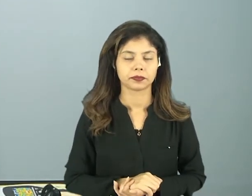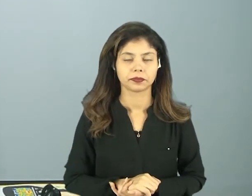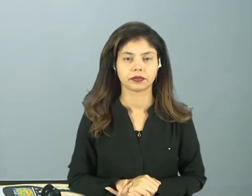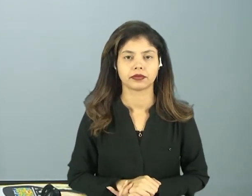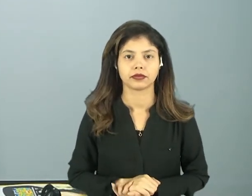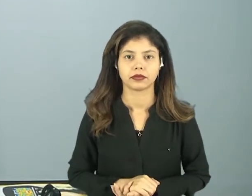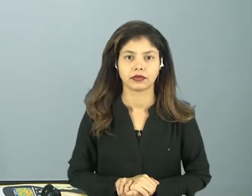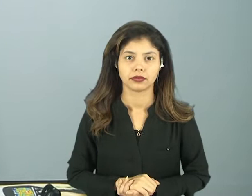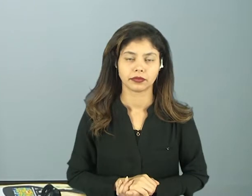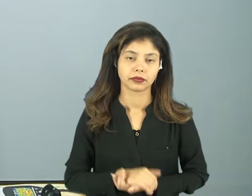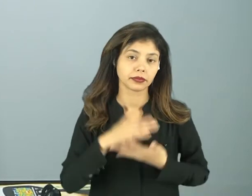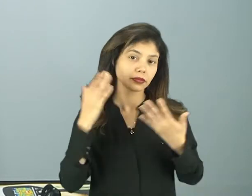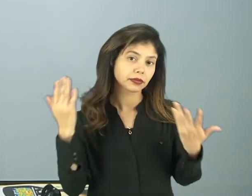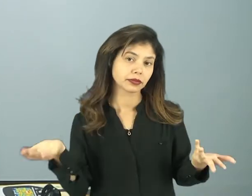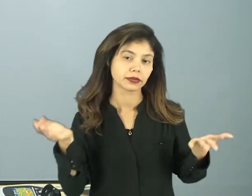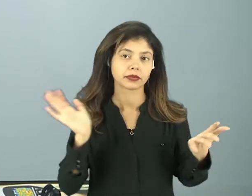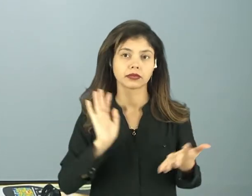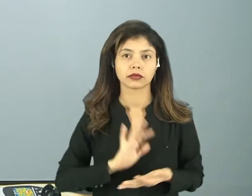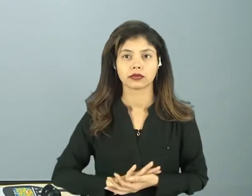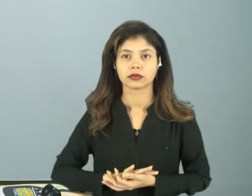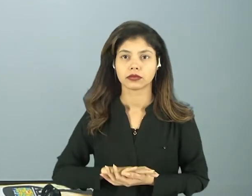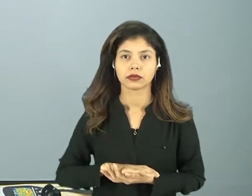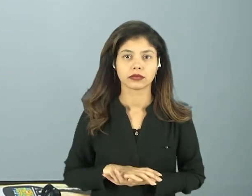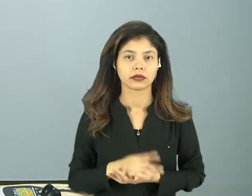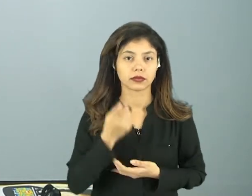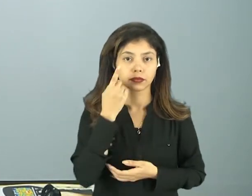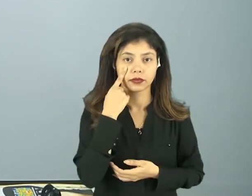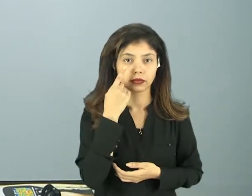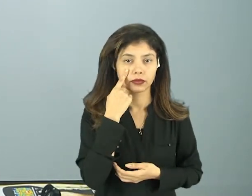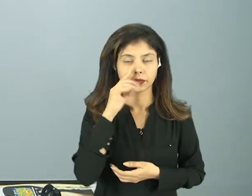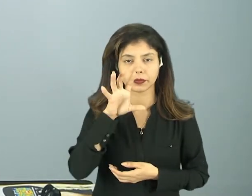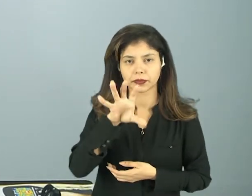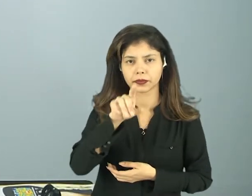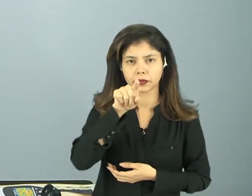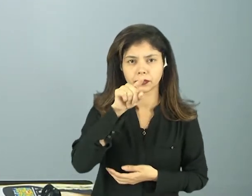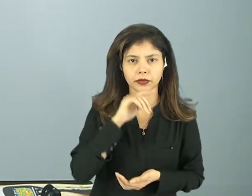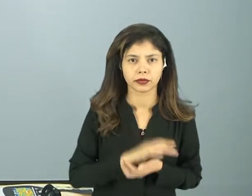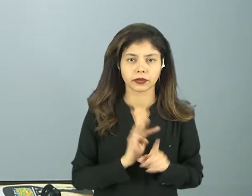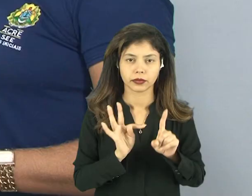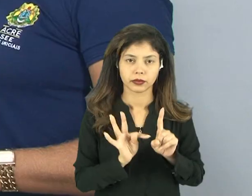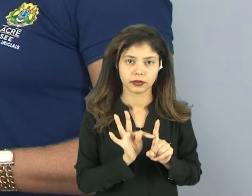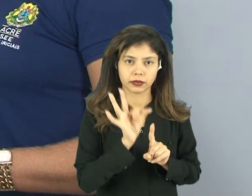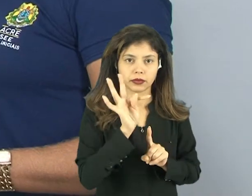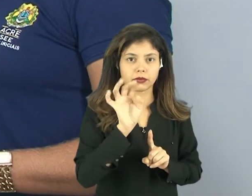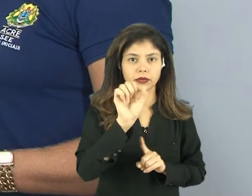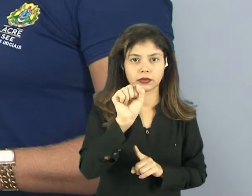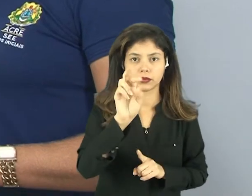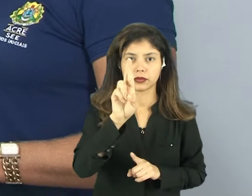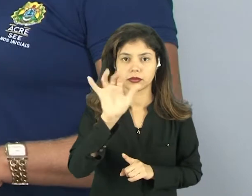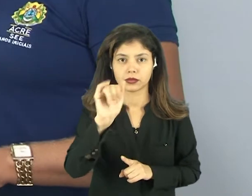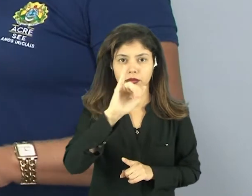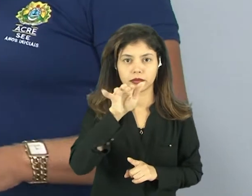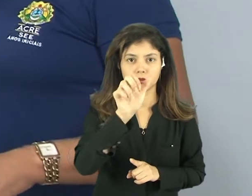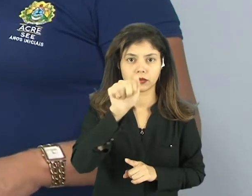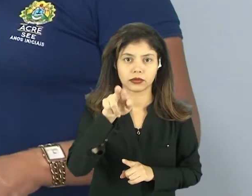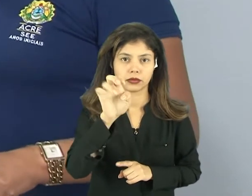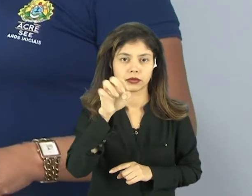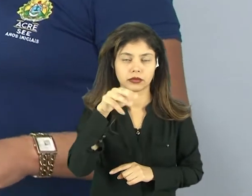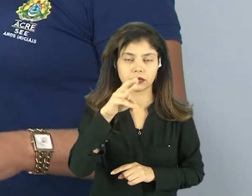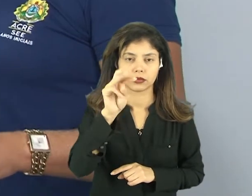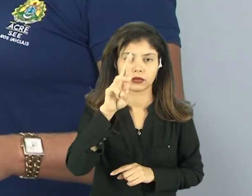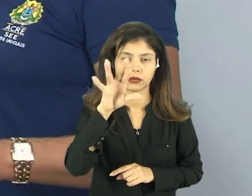mesmo. Então, observando aqui, a temperatura da Sara, da Jane e do